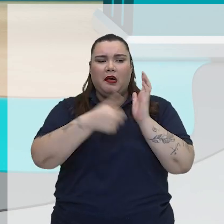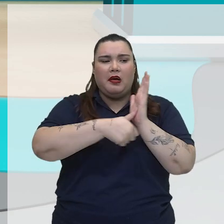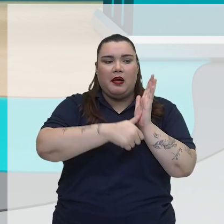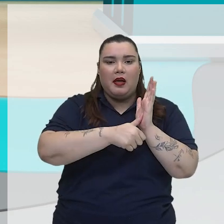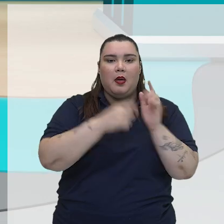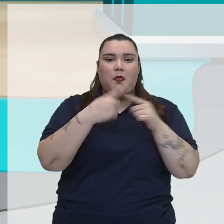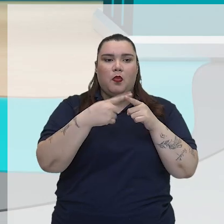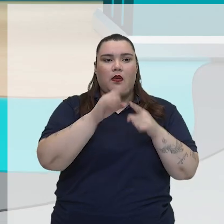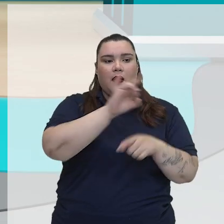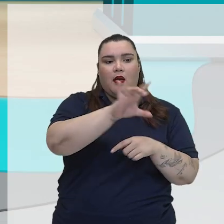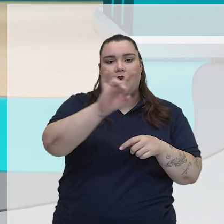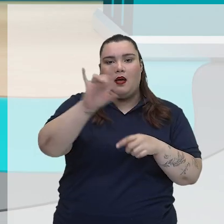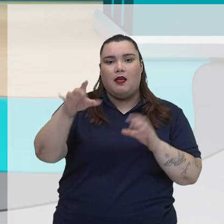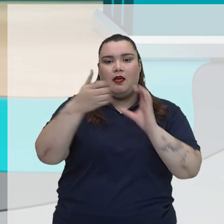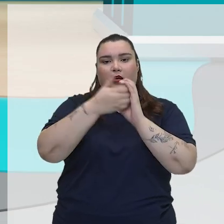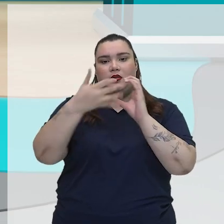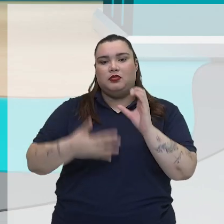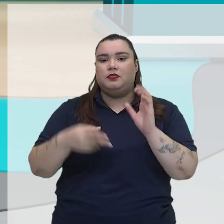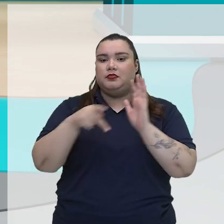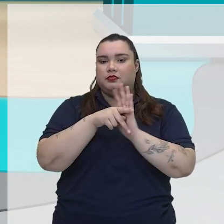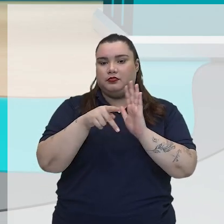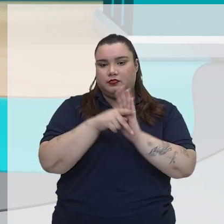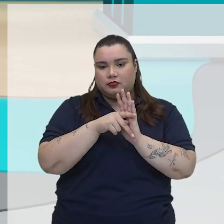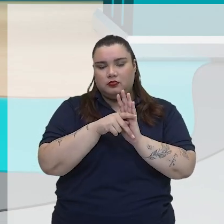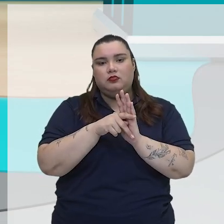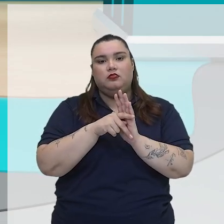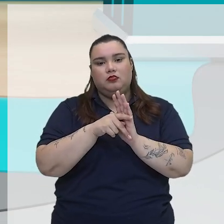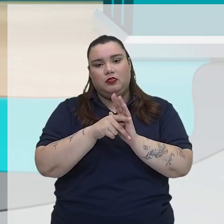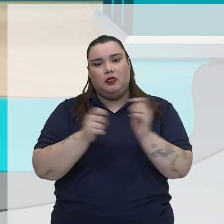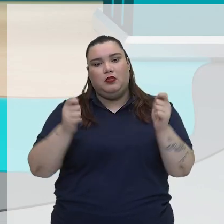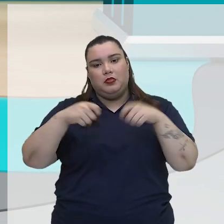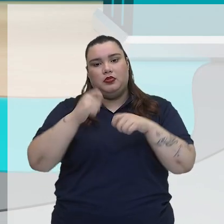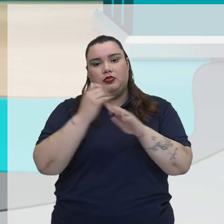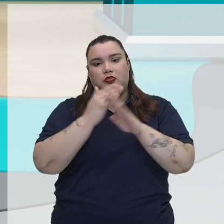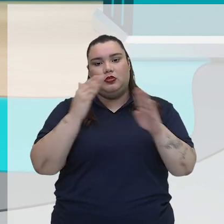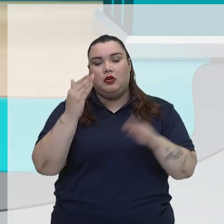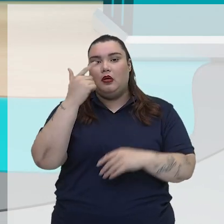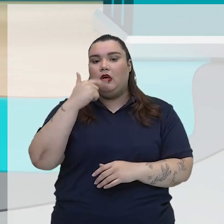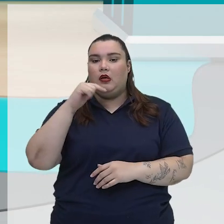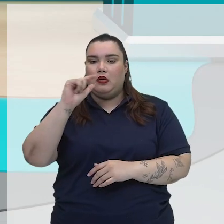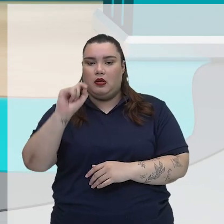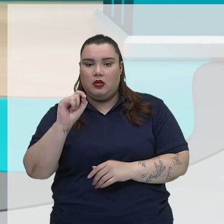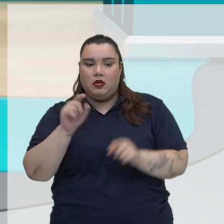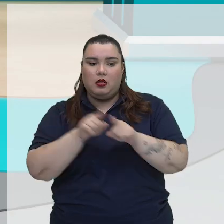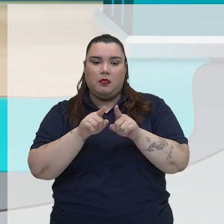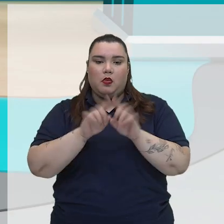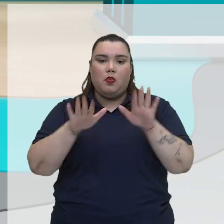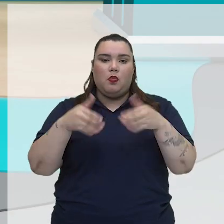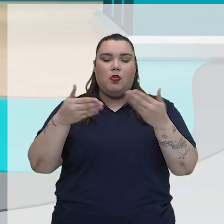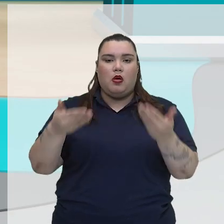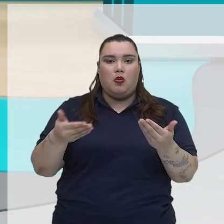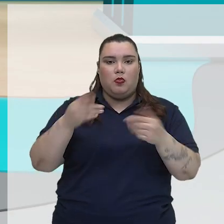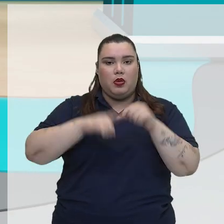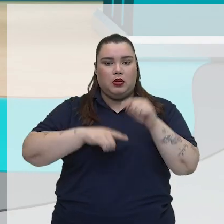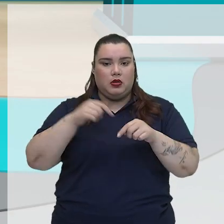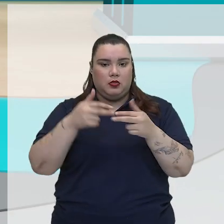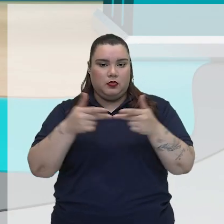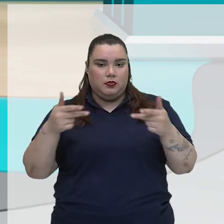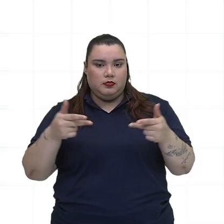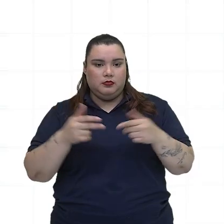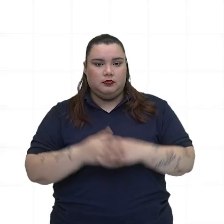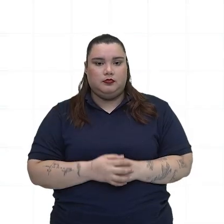consegue identificar quem é. Através do timbre do instrumento, a gente consegue identificar qual instrumento está tocando.